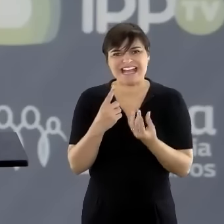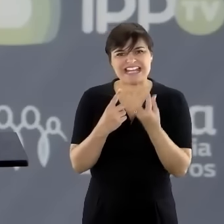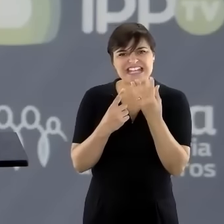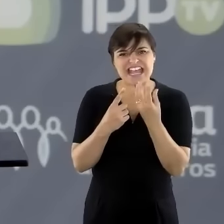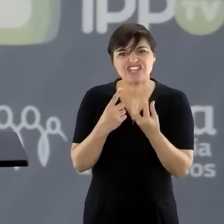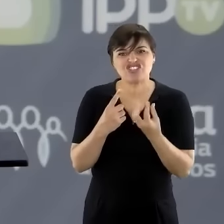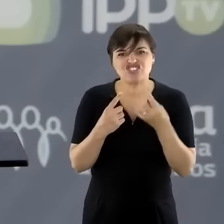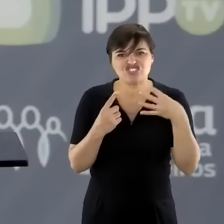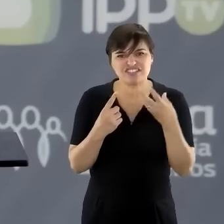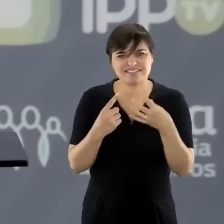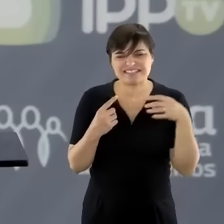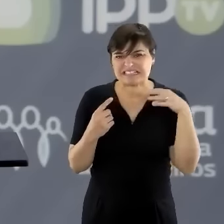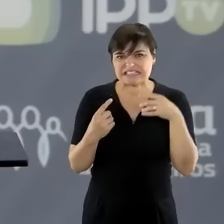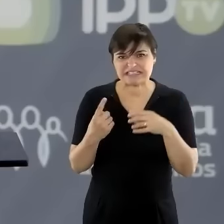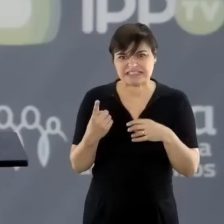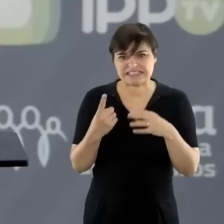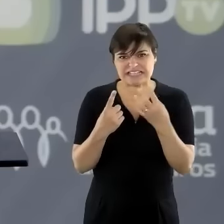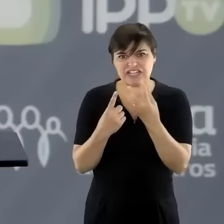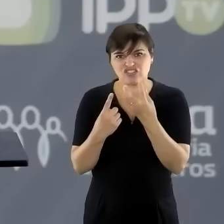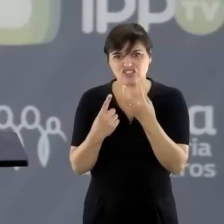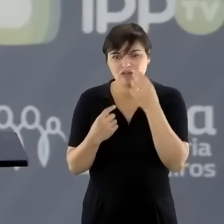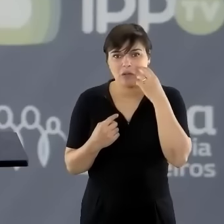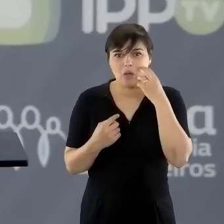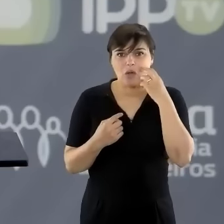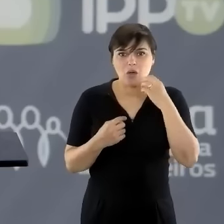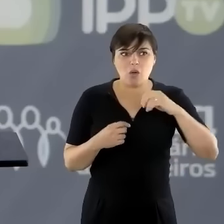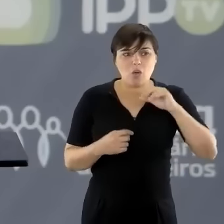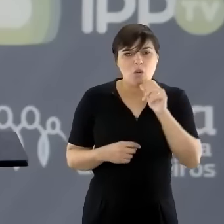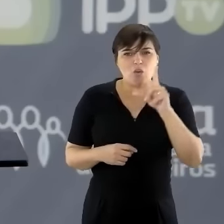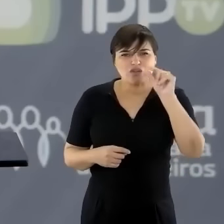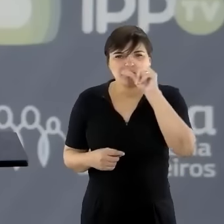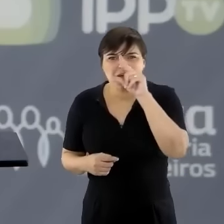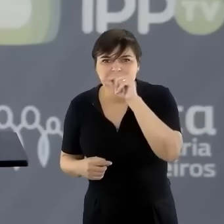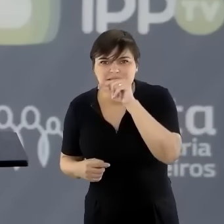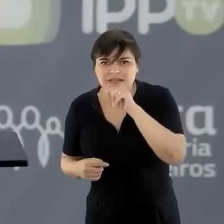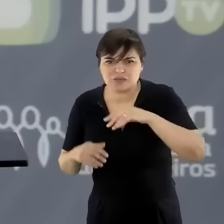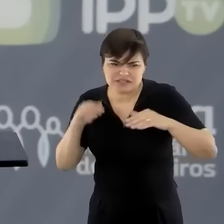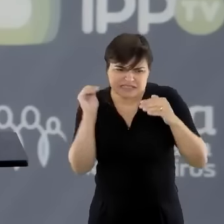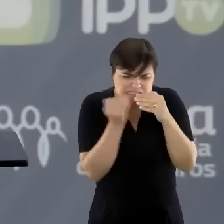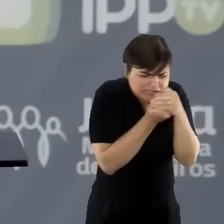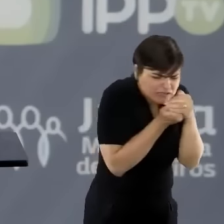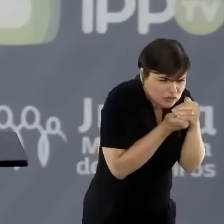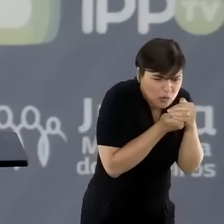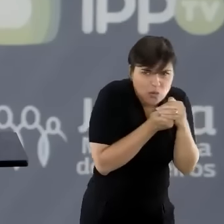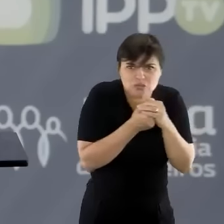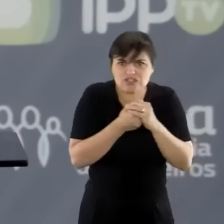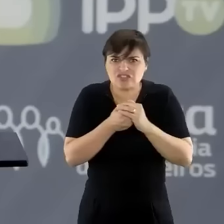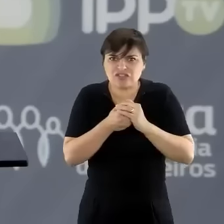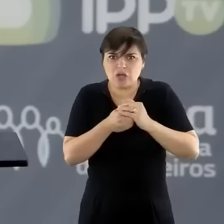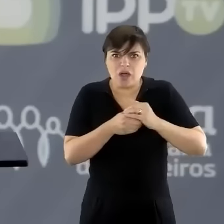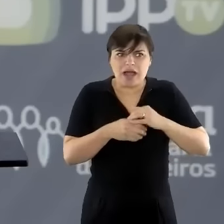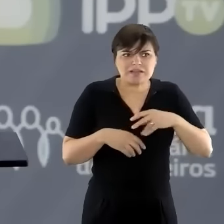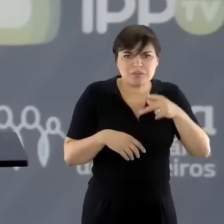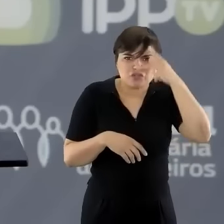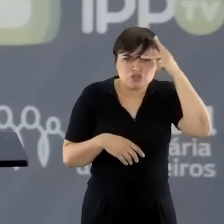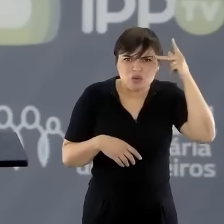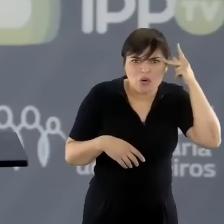tão violento que os pássaros se escondem as manadas se abrigam os Viajantes se apressam